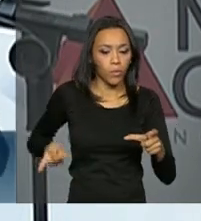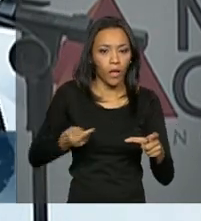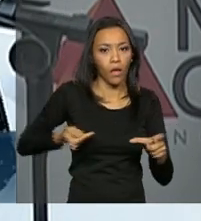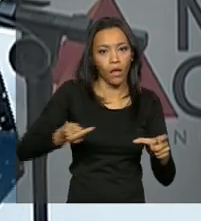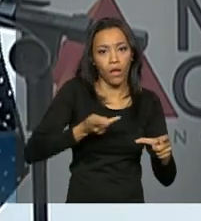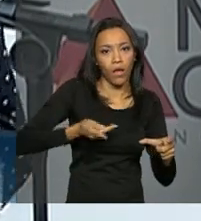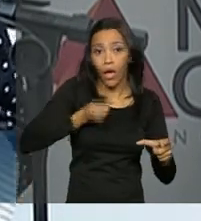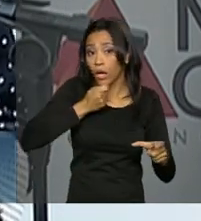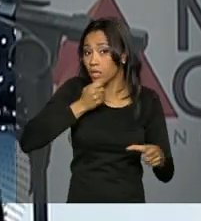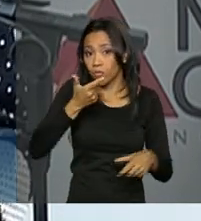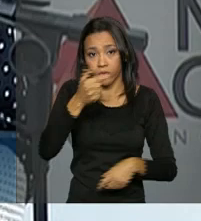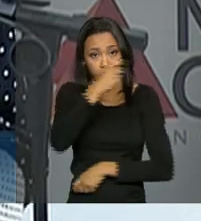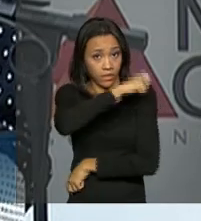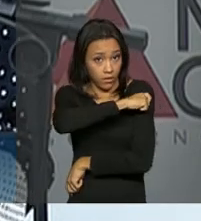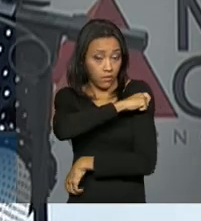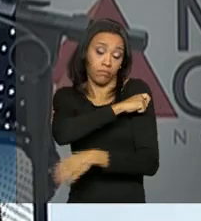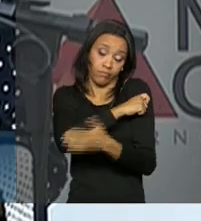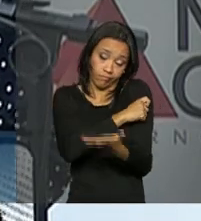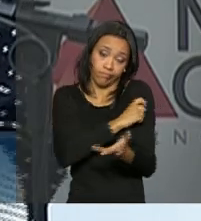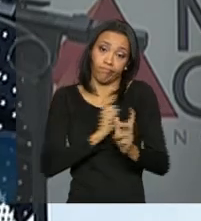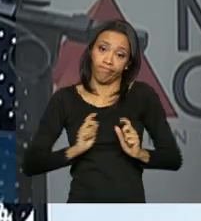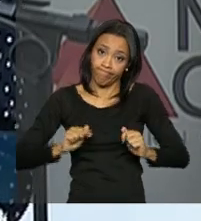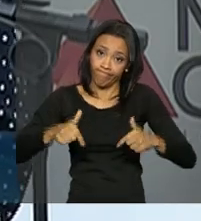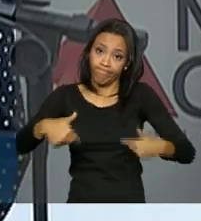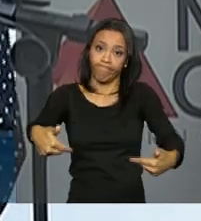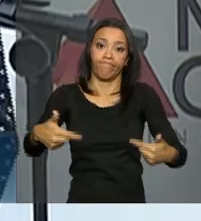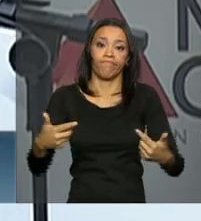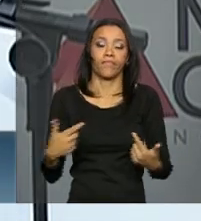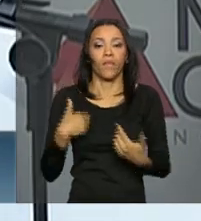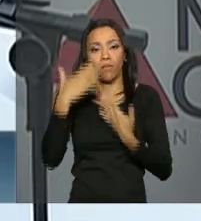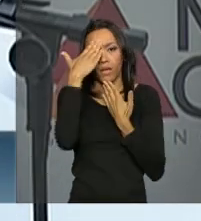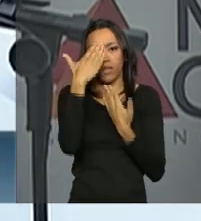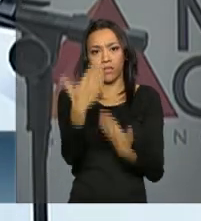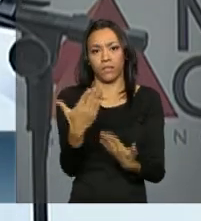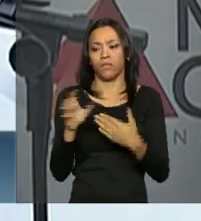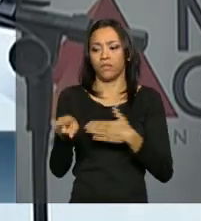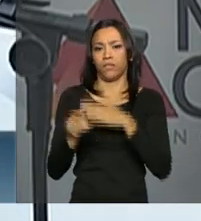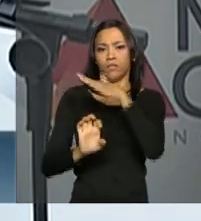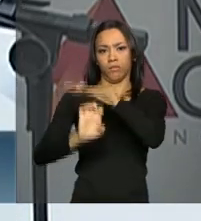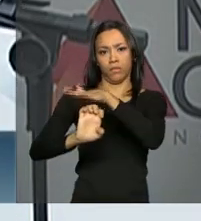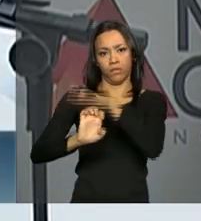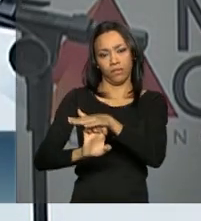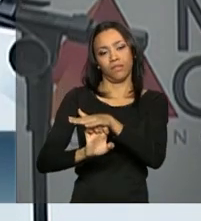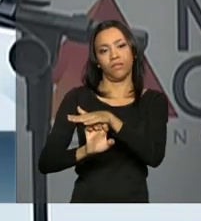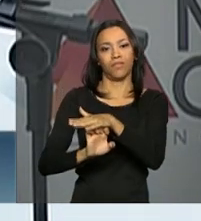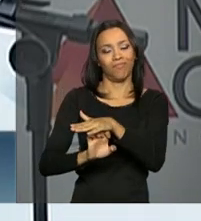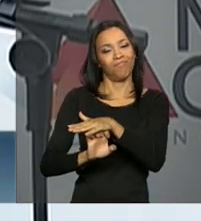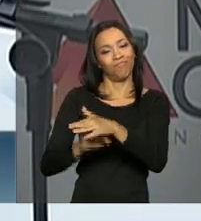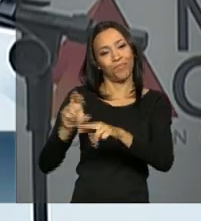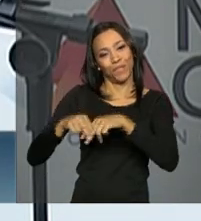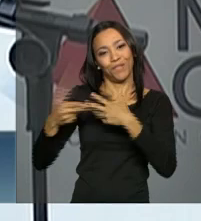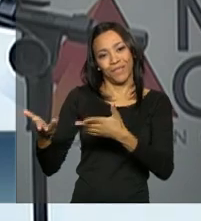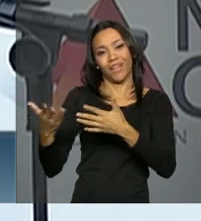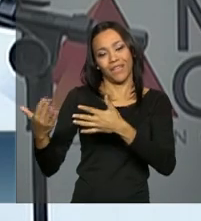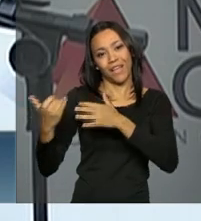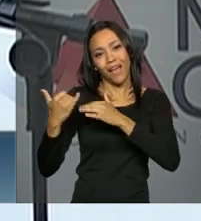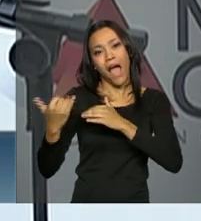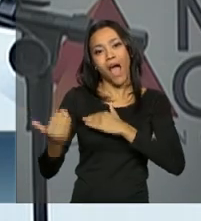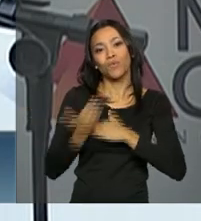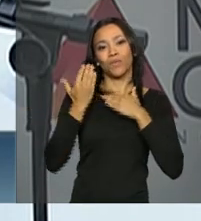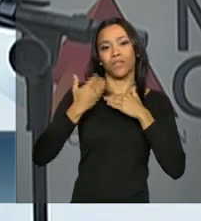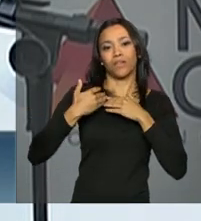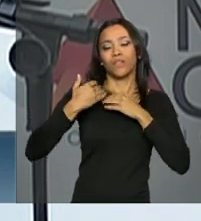tem vacina, enfrentar isso. Então, eu agradeço a Ambev por isso, por essa campanha que ele está fazendo,